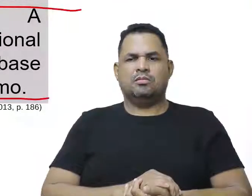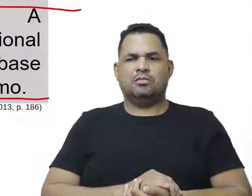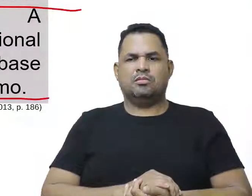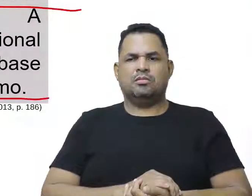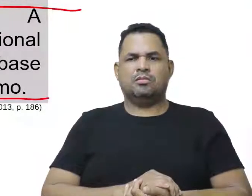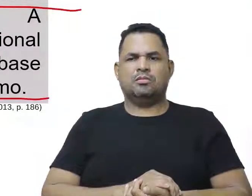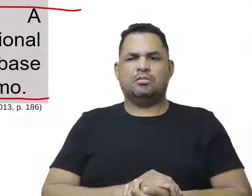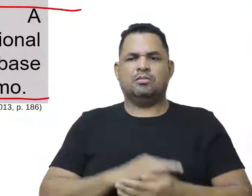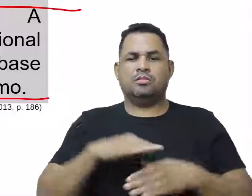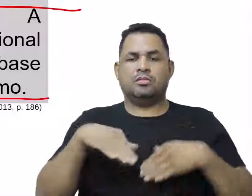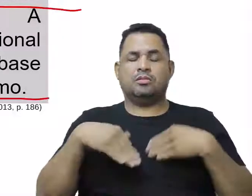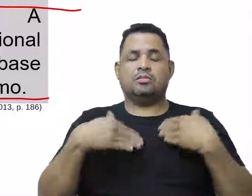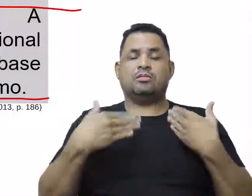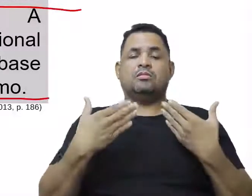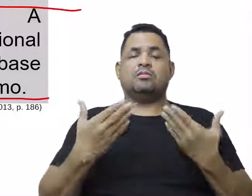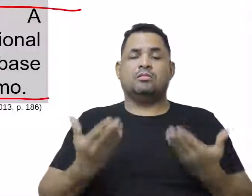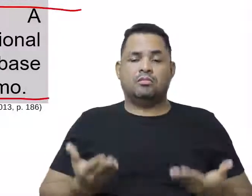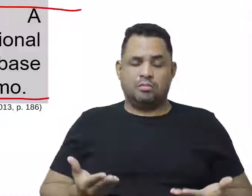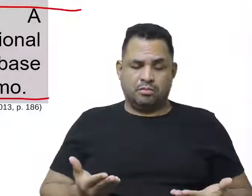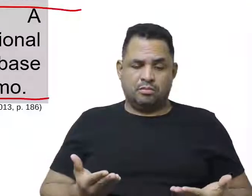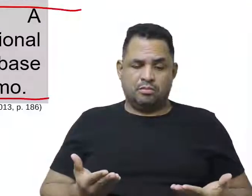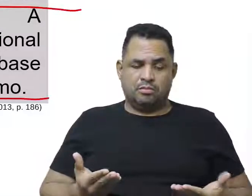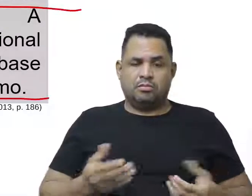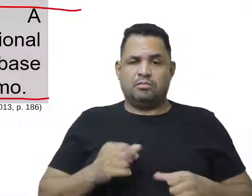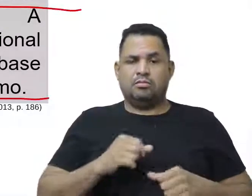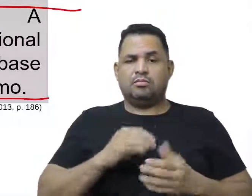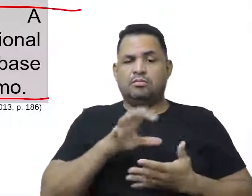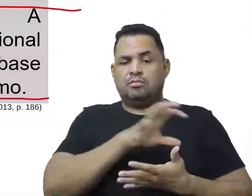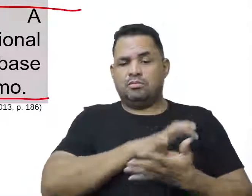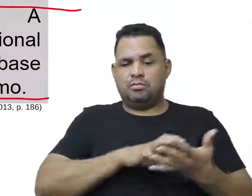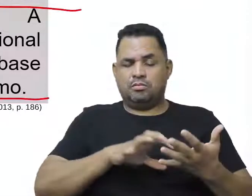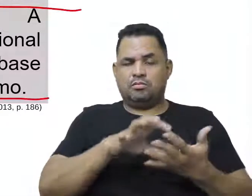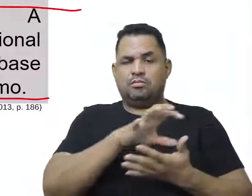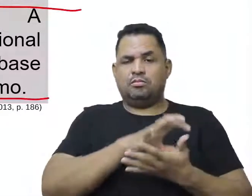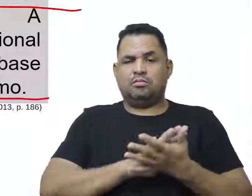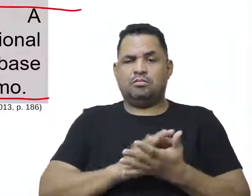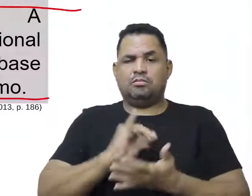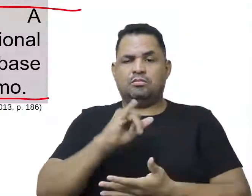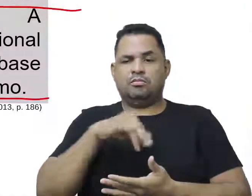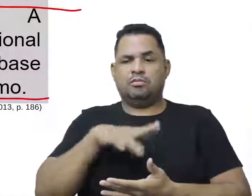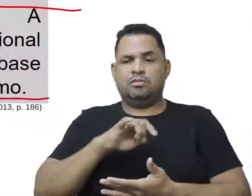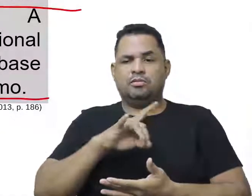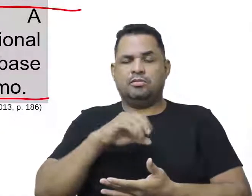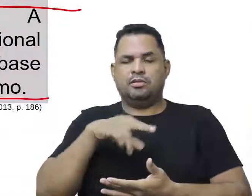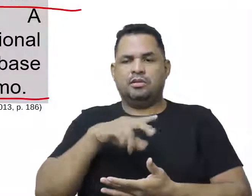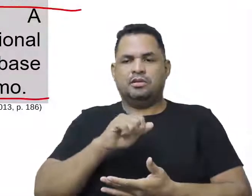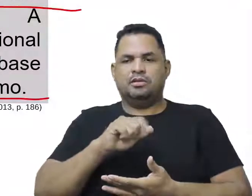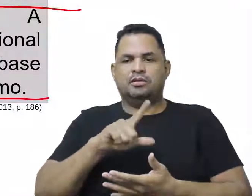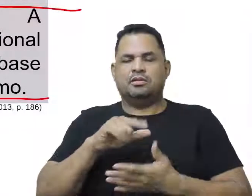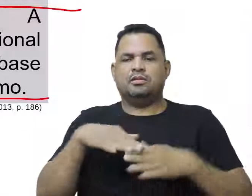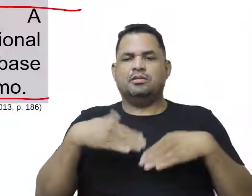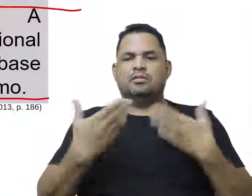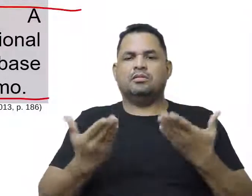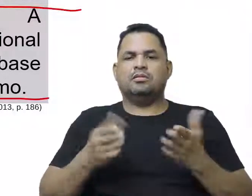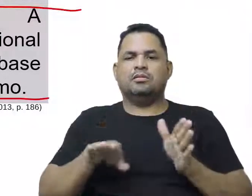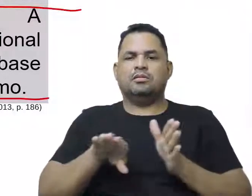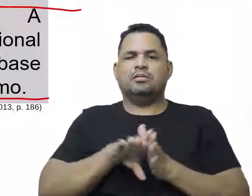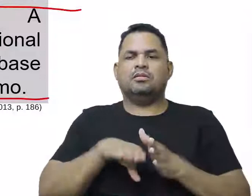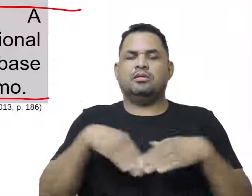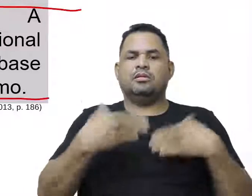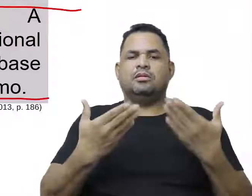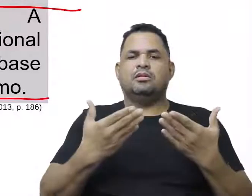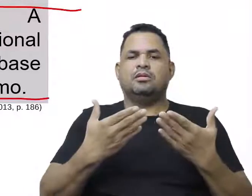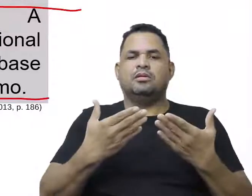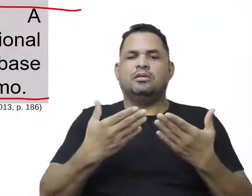quando se altera né quando você traz a revolução informacional quando ela chega essas novas tecnologias da